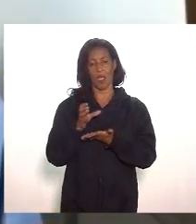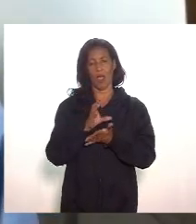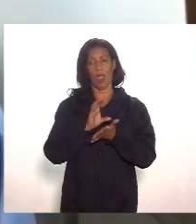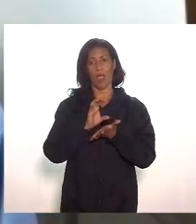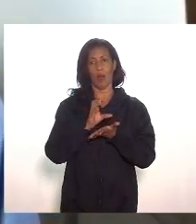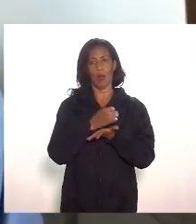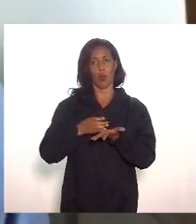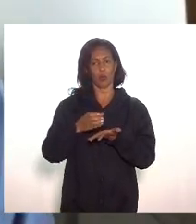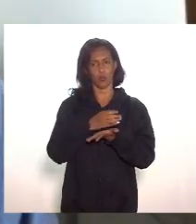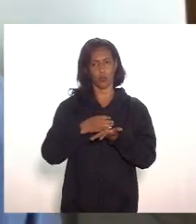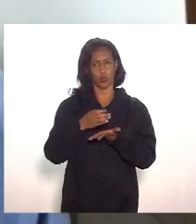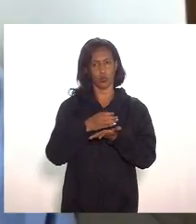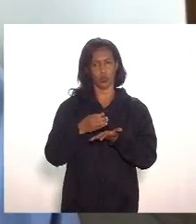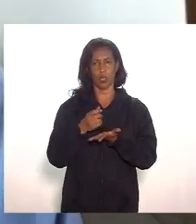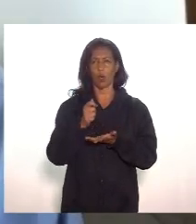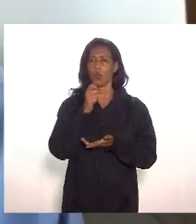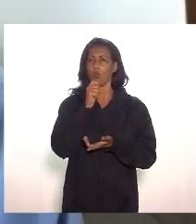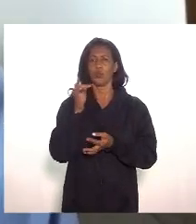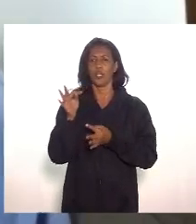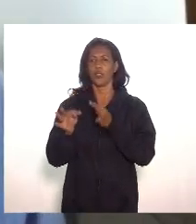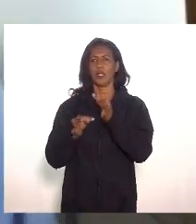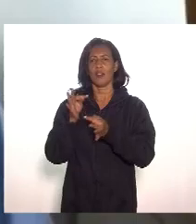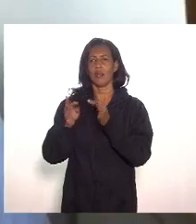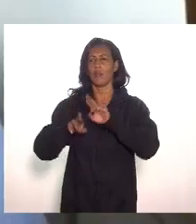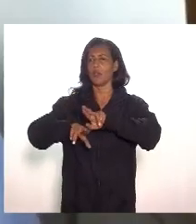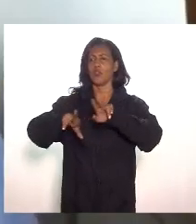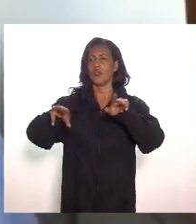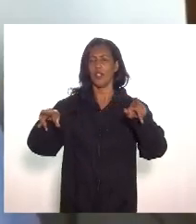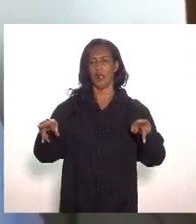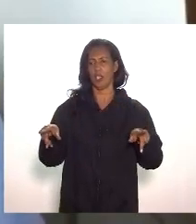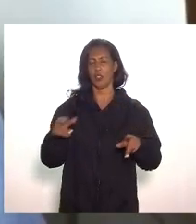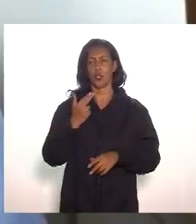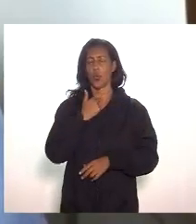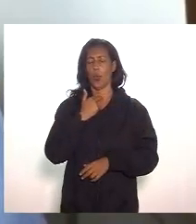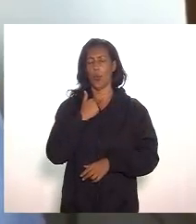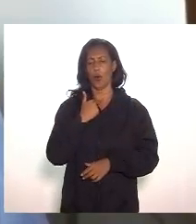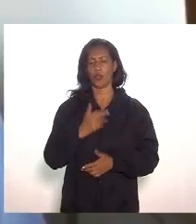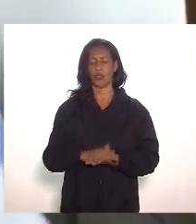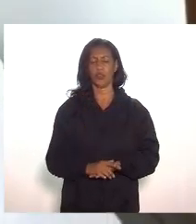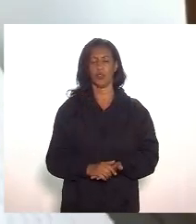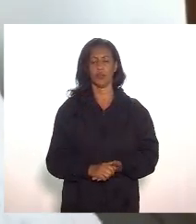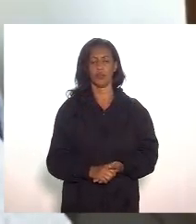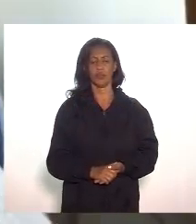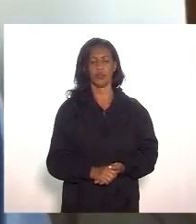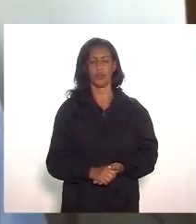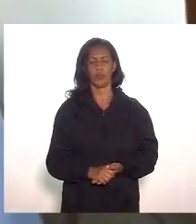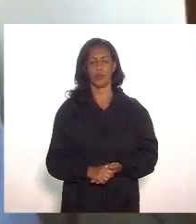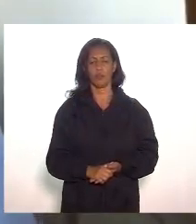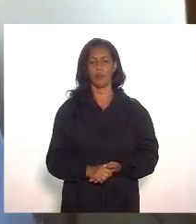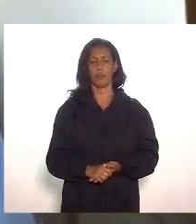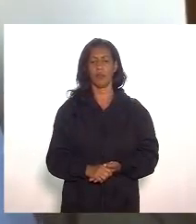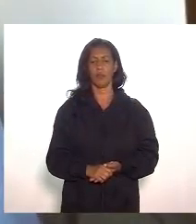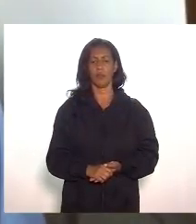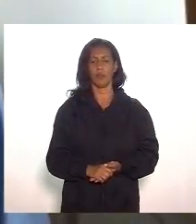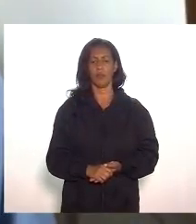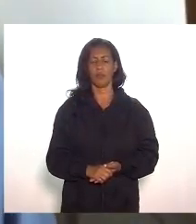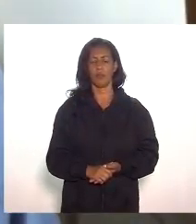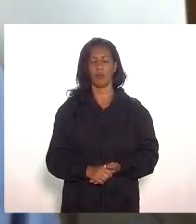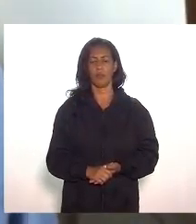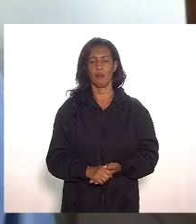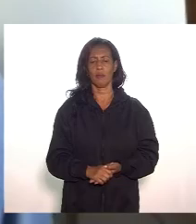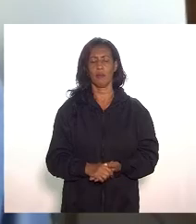não permite tratamento discriminatório. E, finalmente, senhora presidente, sem ser o finalmente,